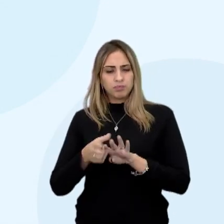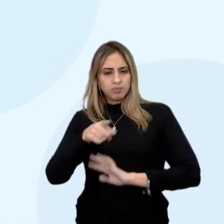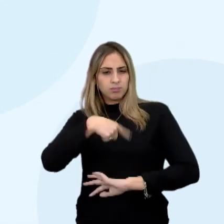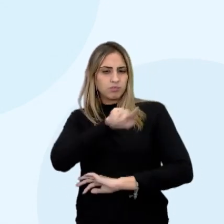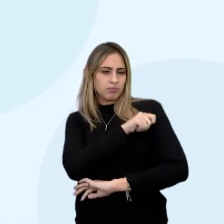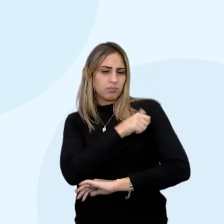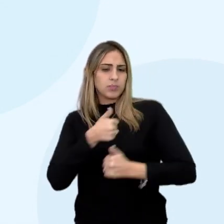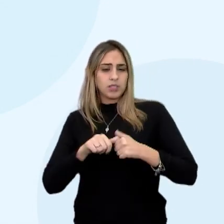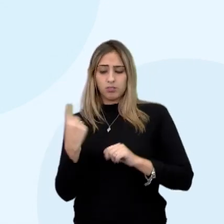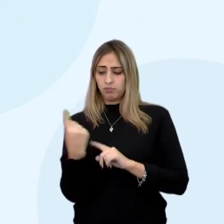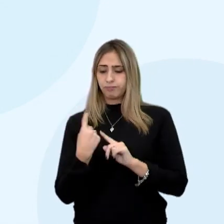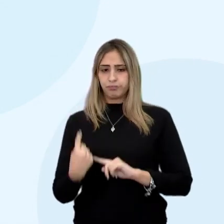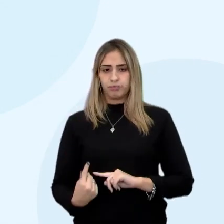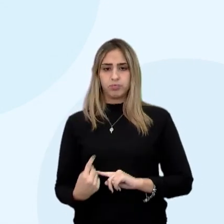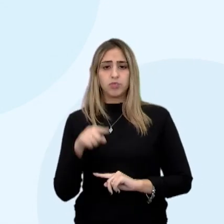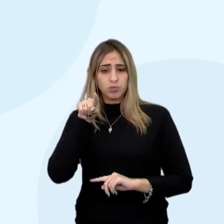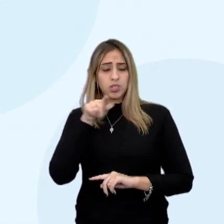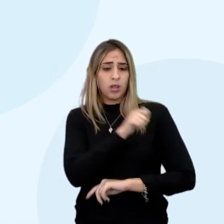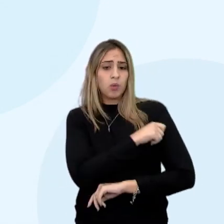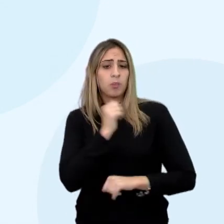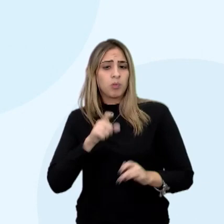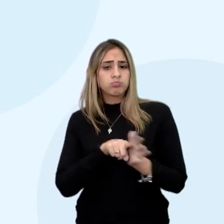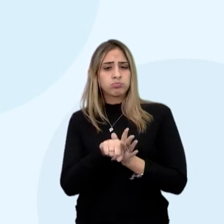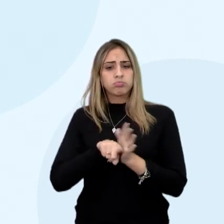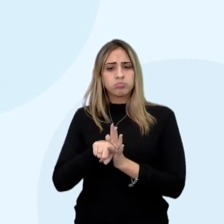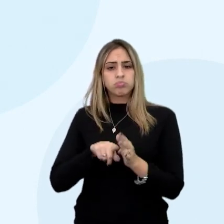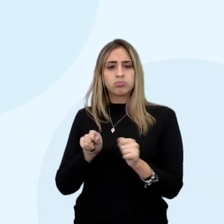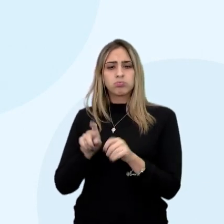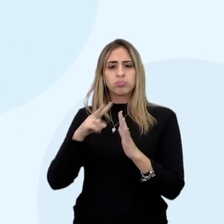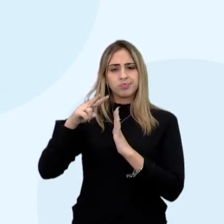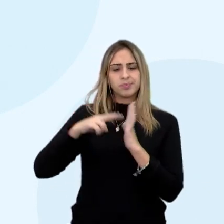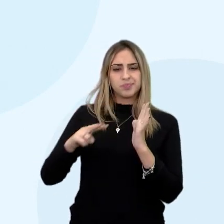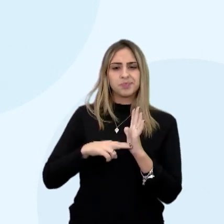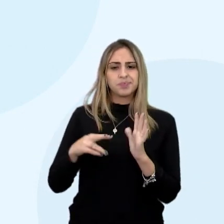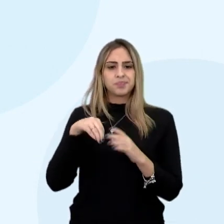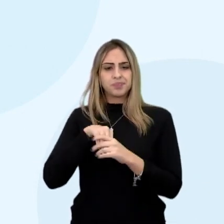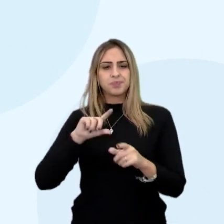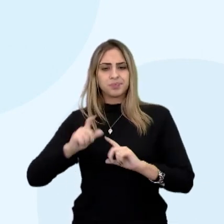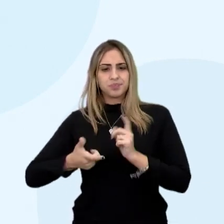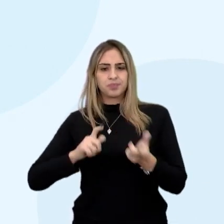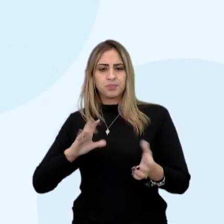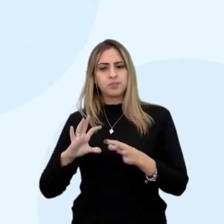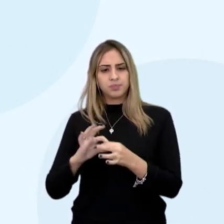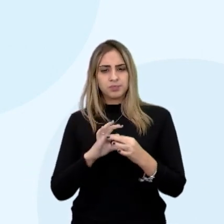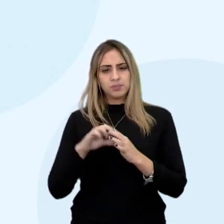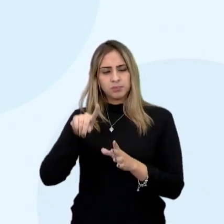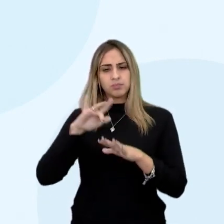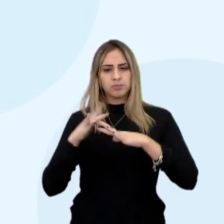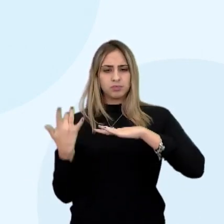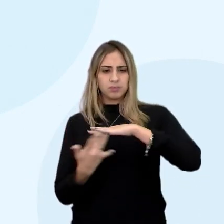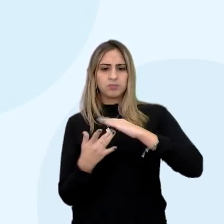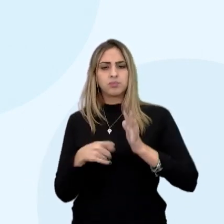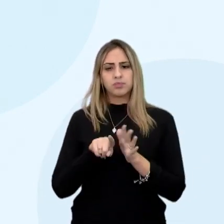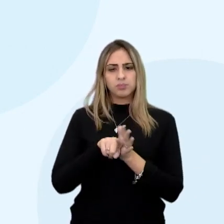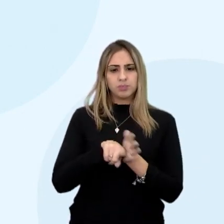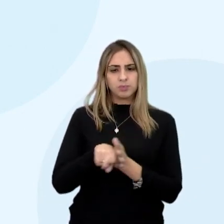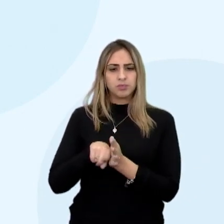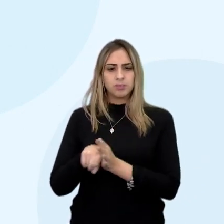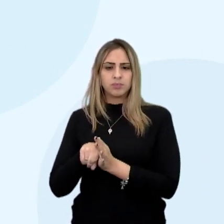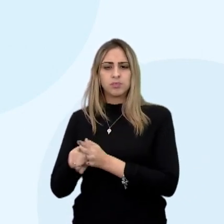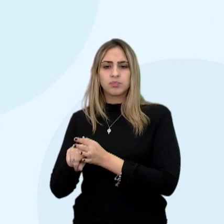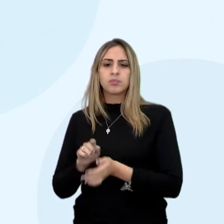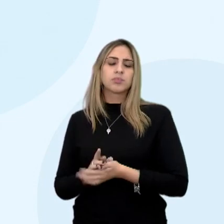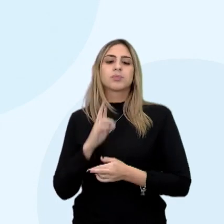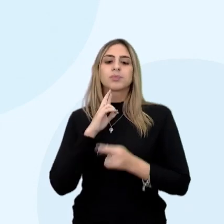está sozinho. Você, estudante, pode pesquisar e realizar leituras interpretativas de memes veiculados nas redes sociais, explorando o Mimética